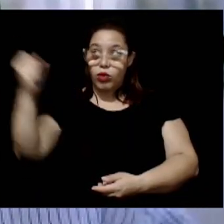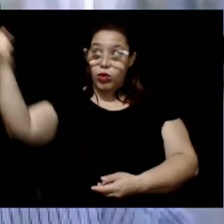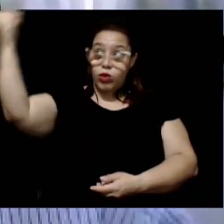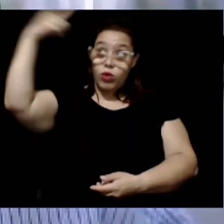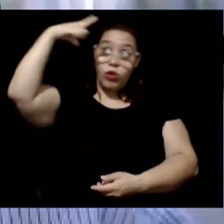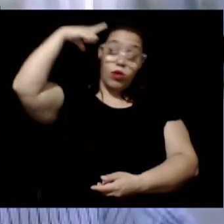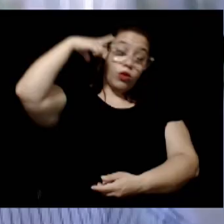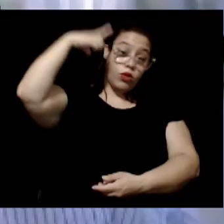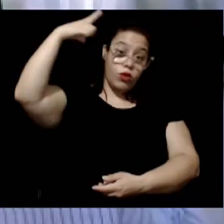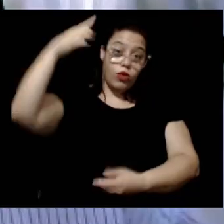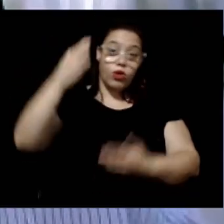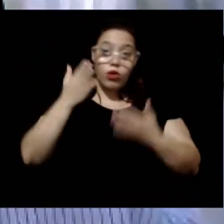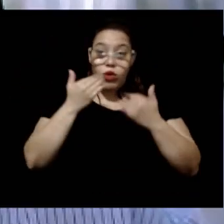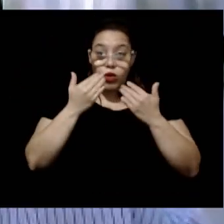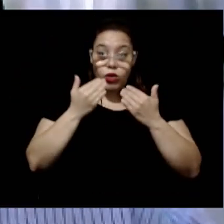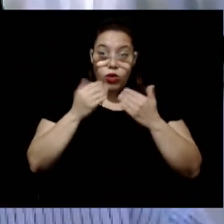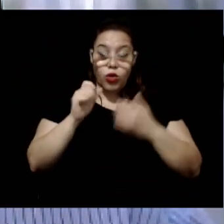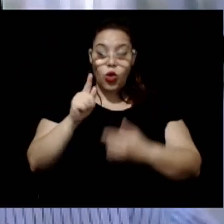de proteínas.